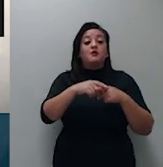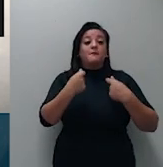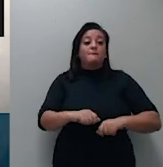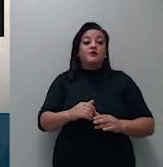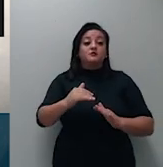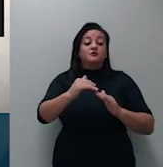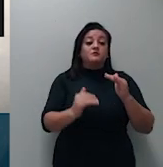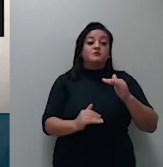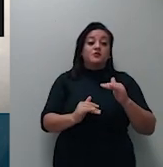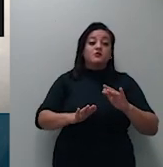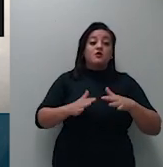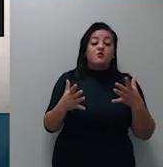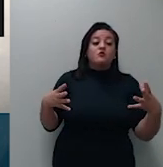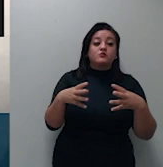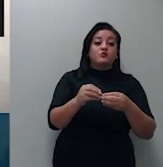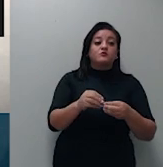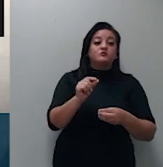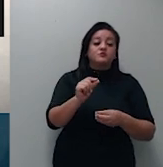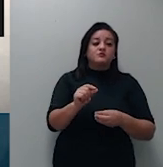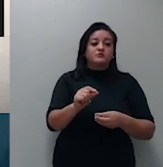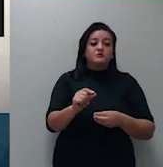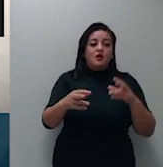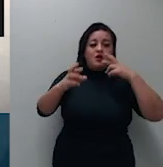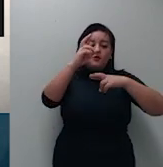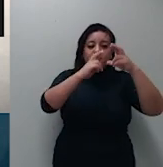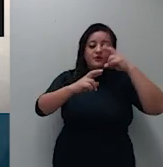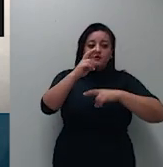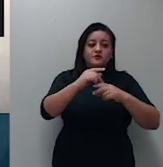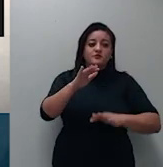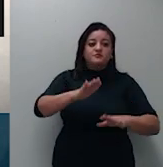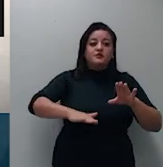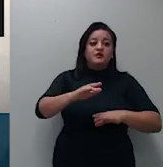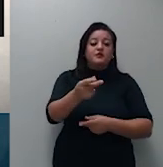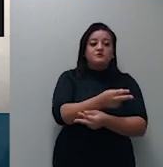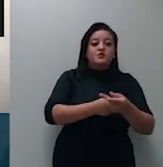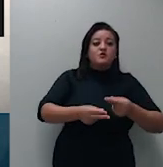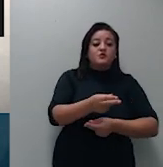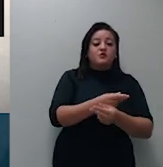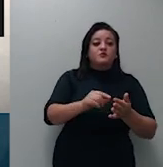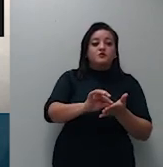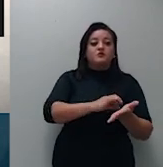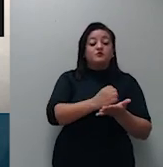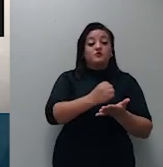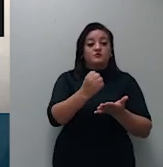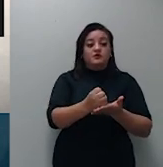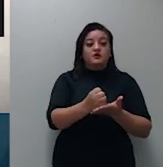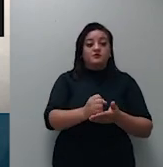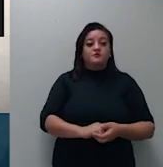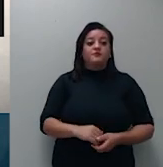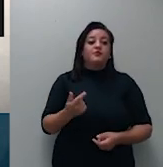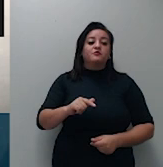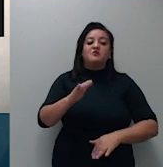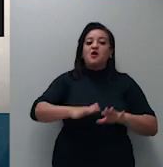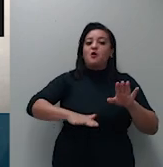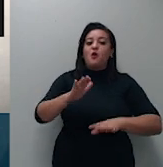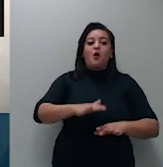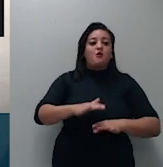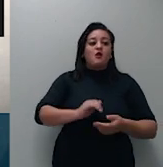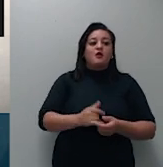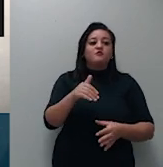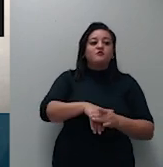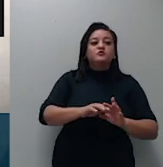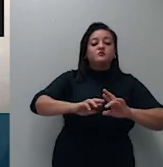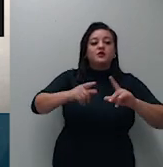passa ser incompatível quanto à conclusão pela observância do equilíbrio econômico contratual na lá